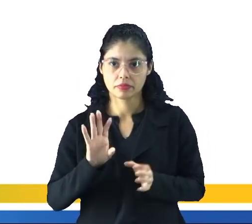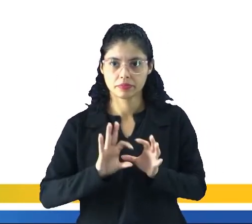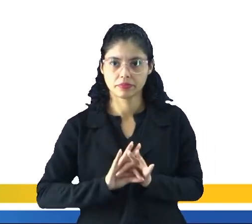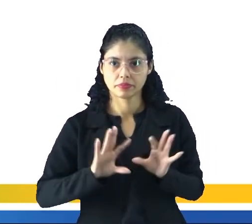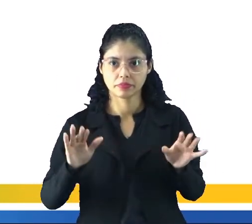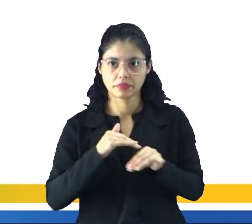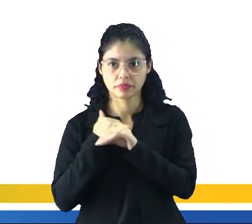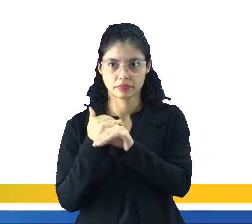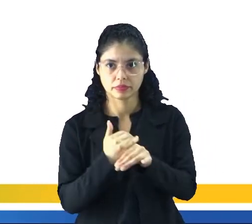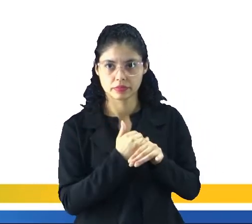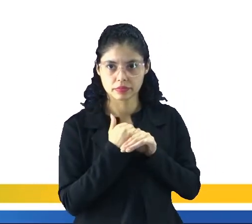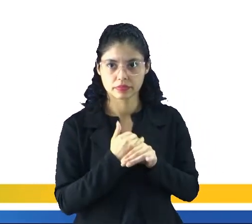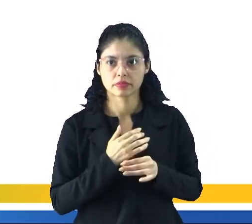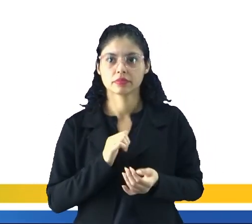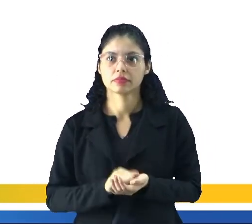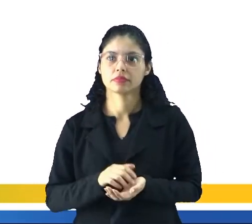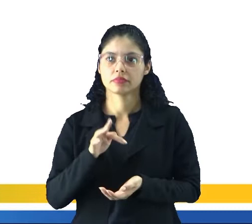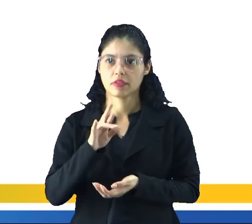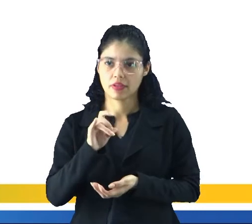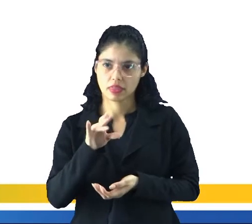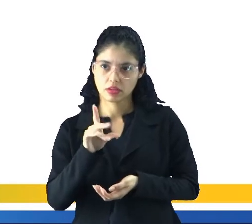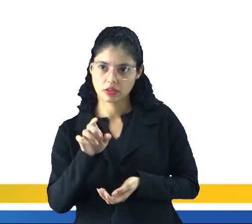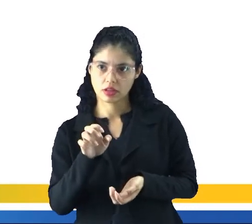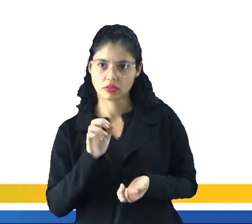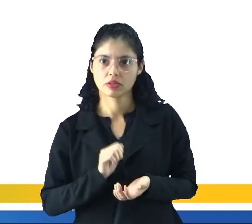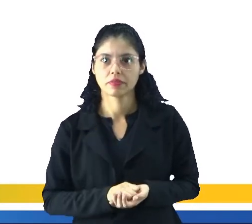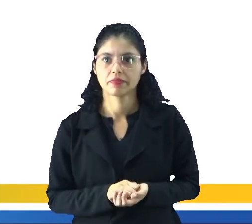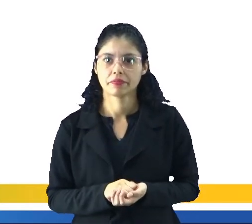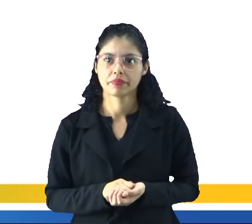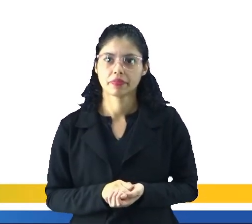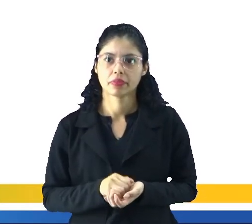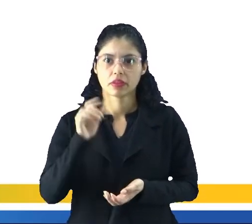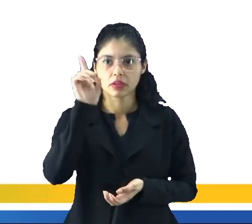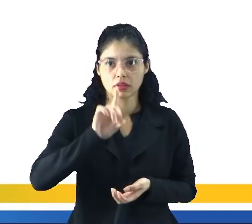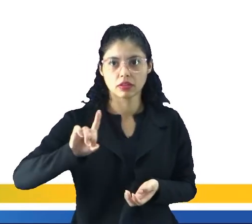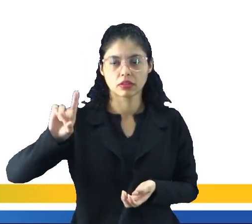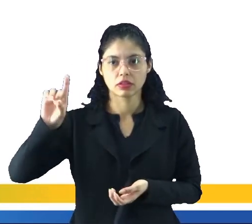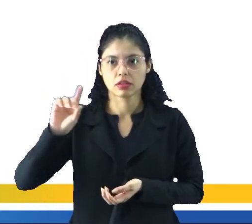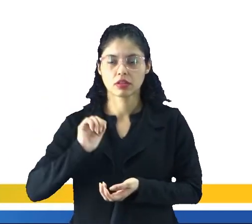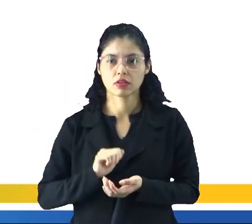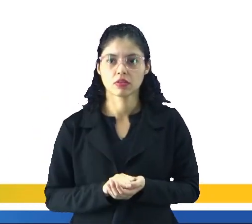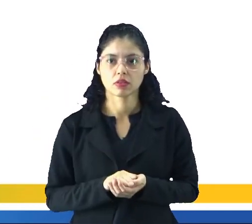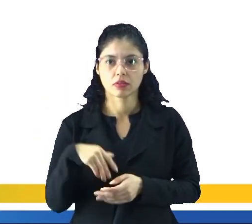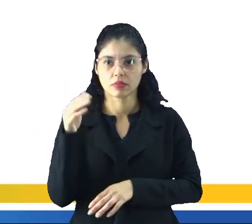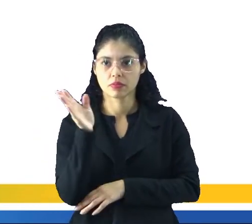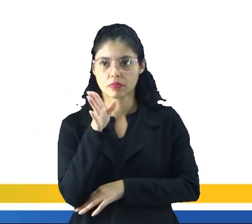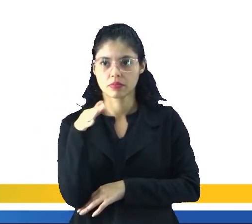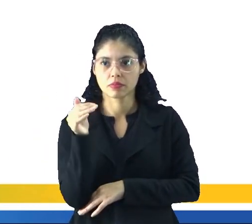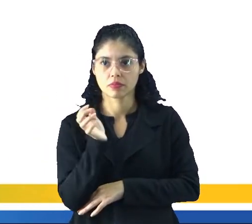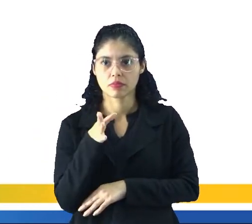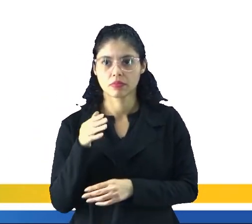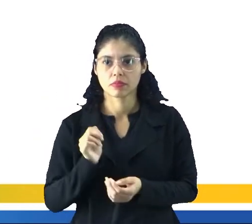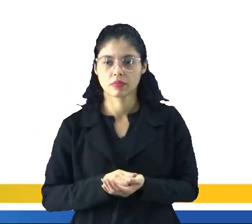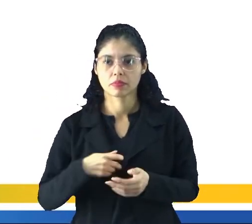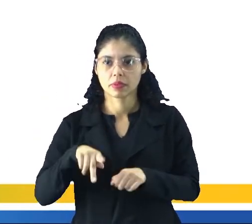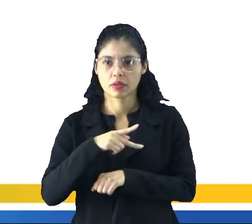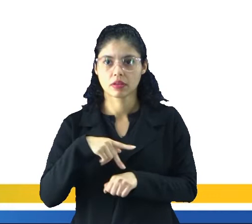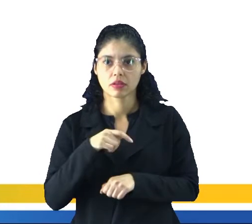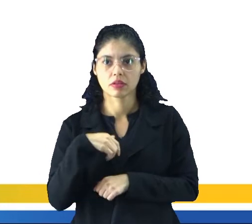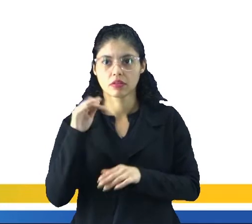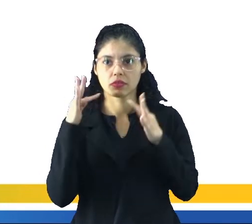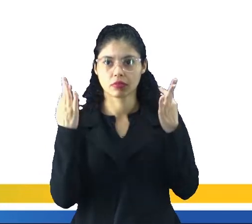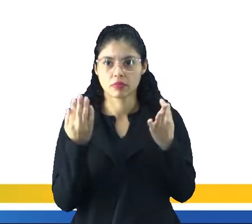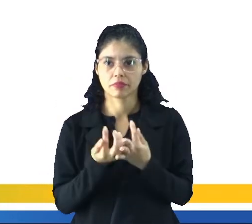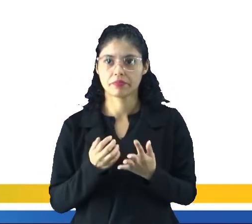B, liberdade, igualdade e fraternidade. Letra C, Deus, pátria e família.